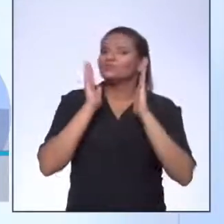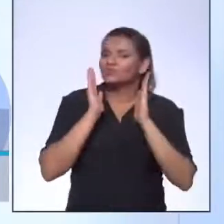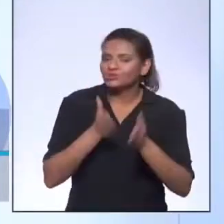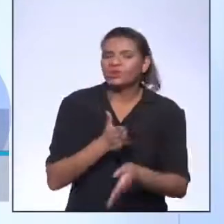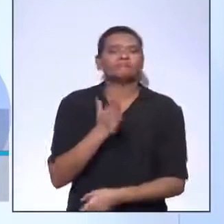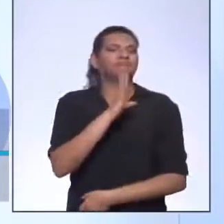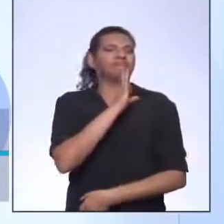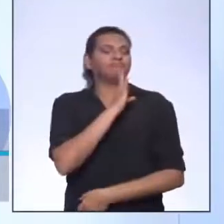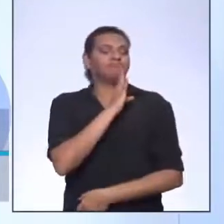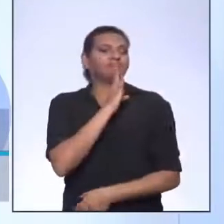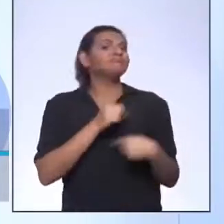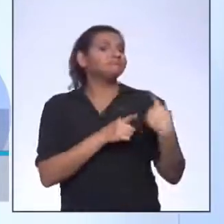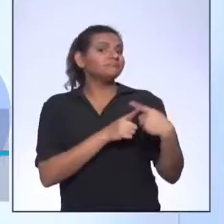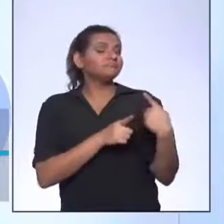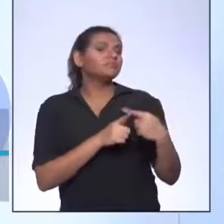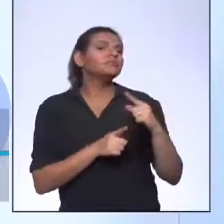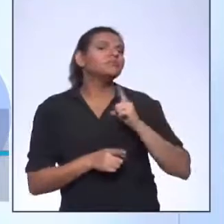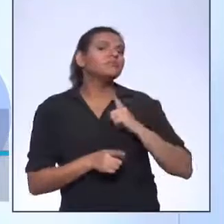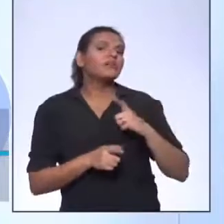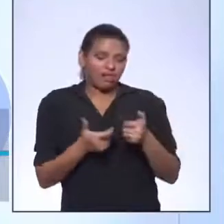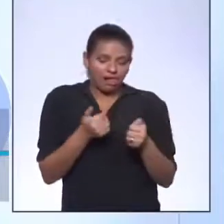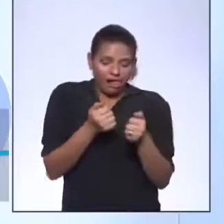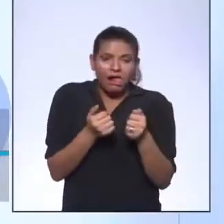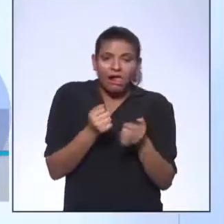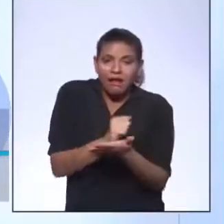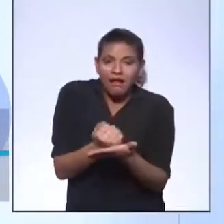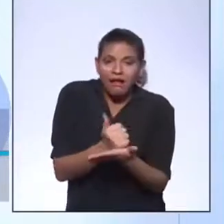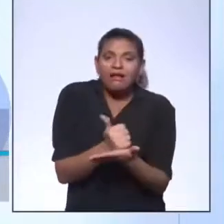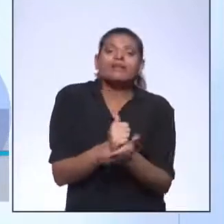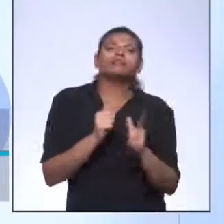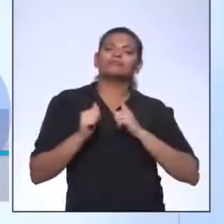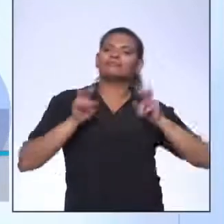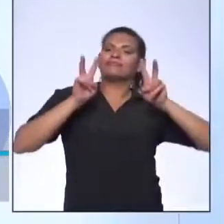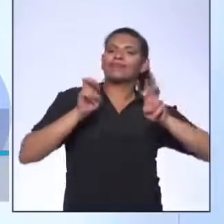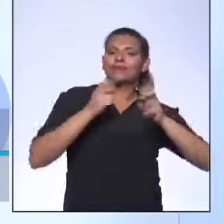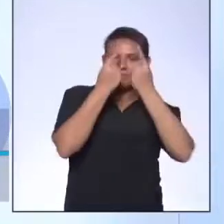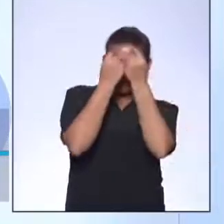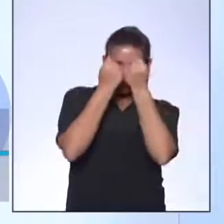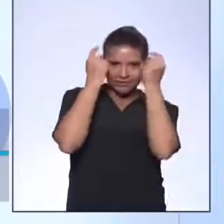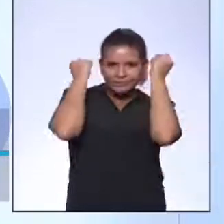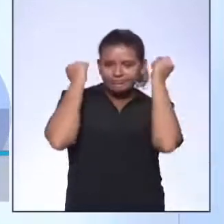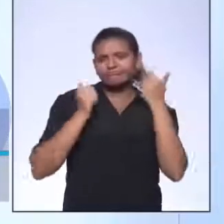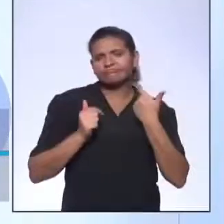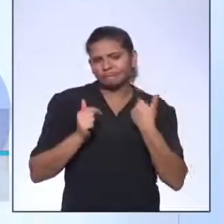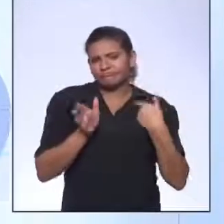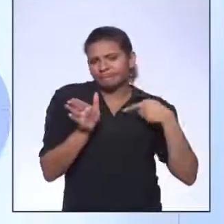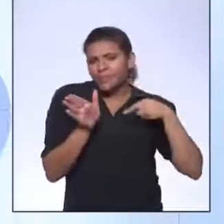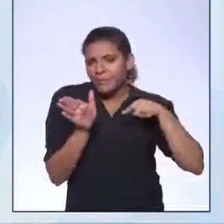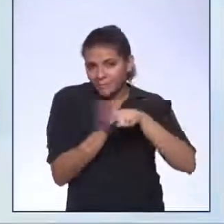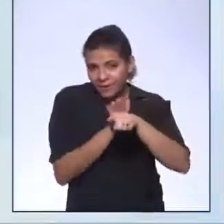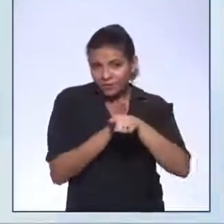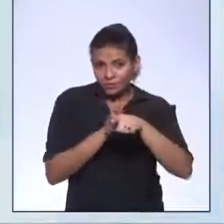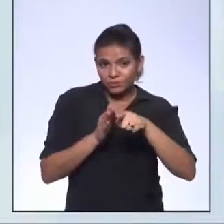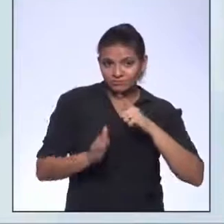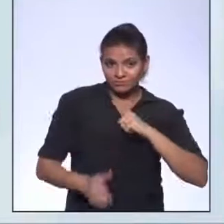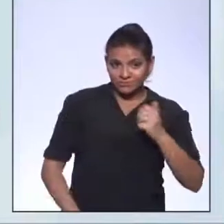que trazem aí como tema a Grécia. Eu vou colocar para vocês uma perguntinha, como de costume, na